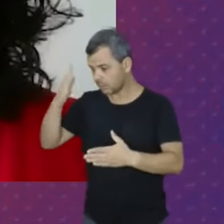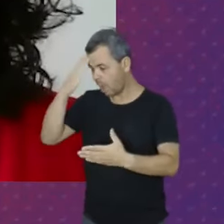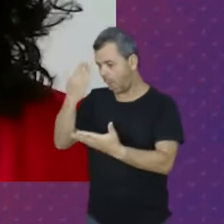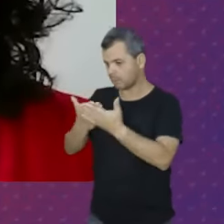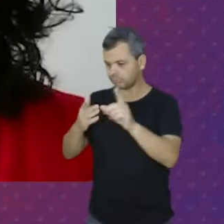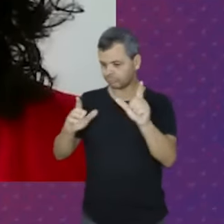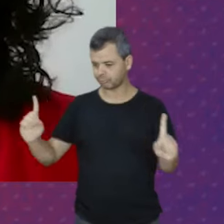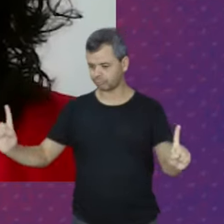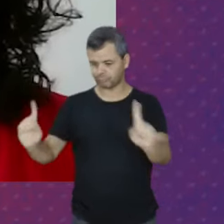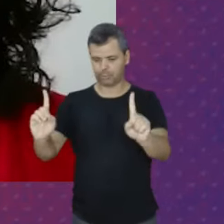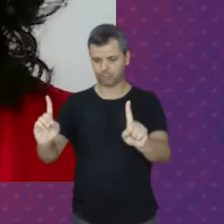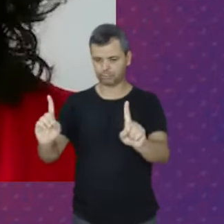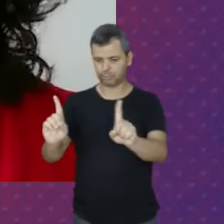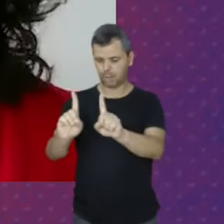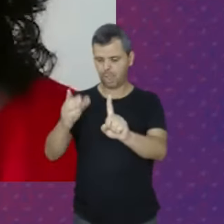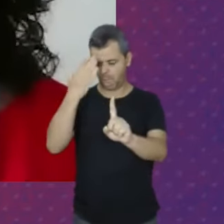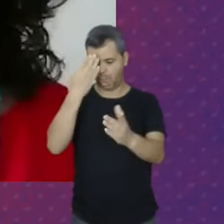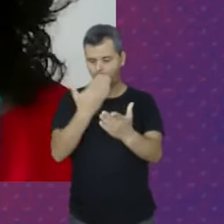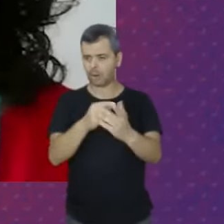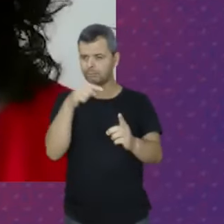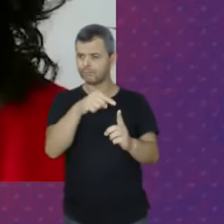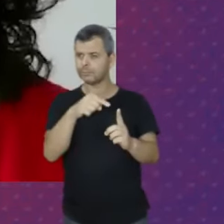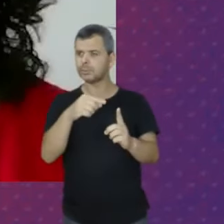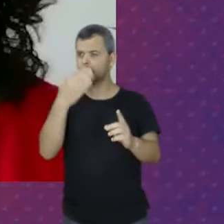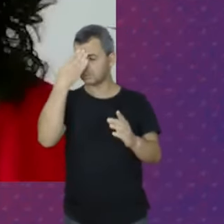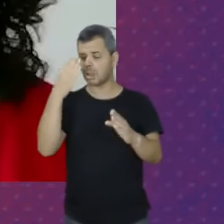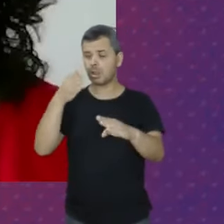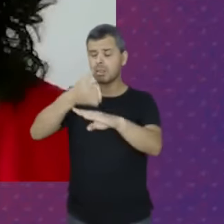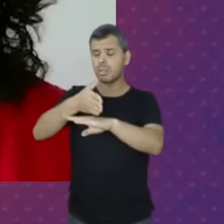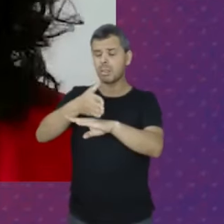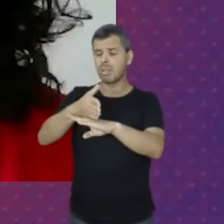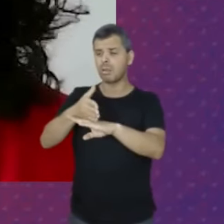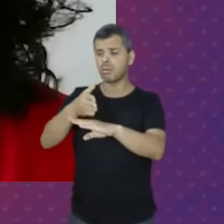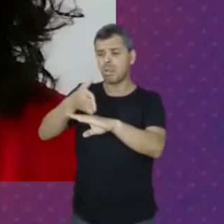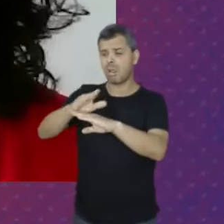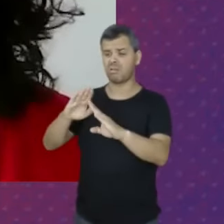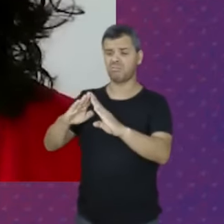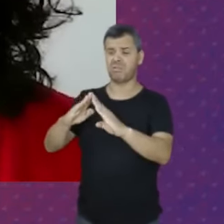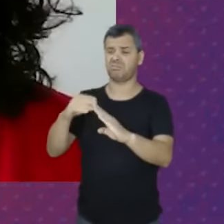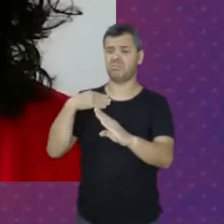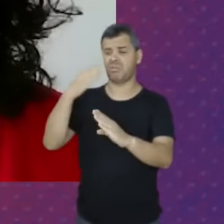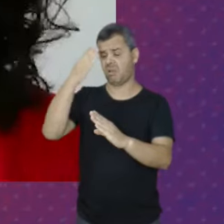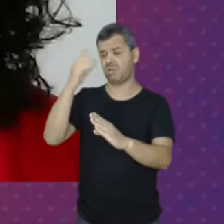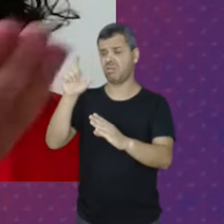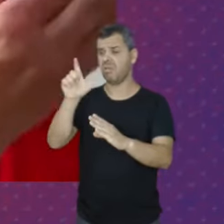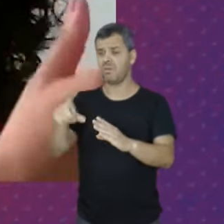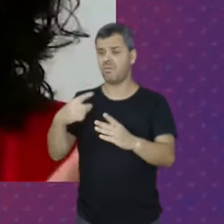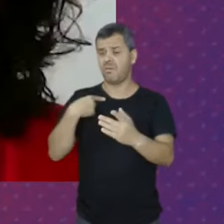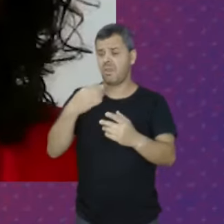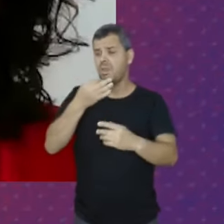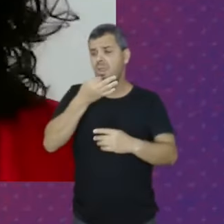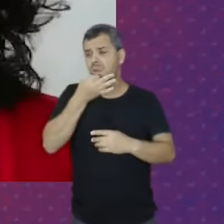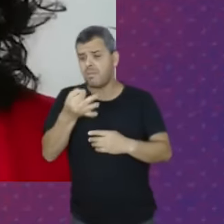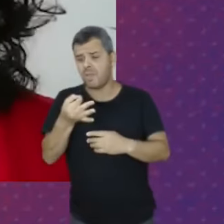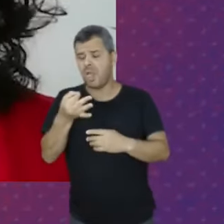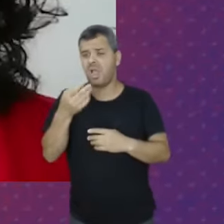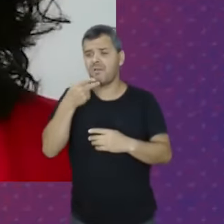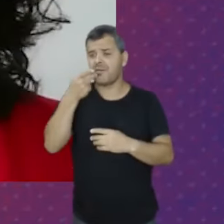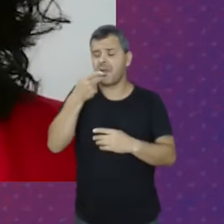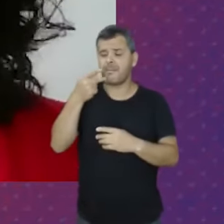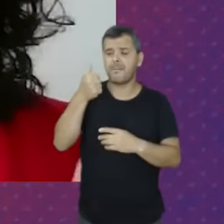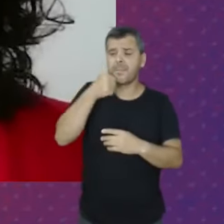professora, com essa determinada professora, e dentro de casa não se sente à vontade para revelar uma situação de violência sexual,